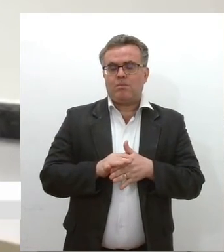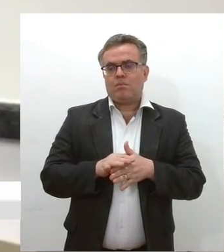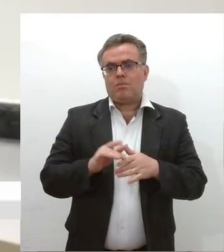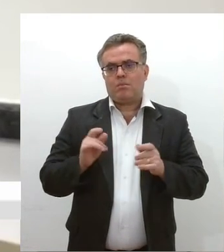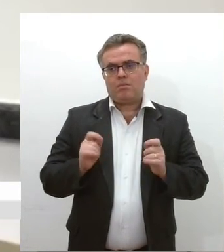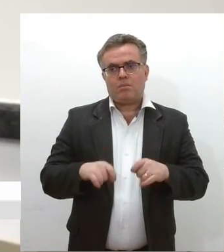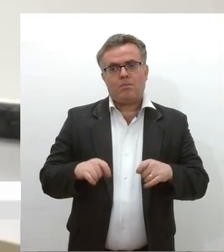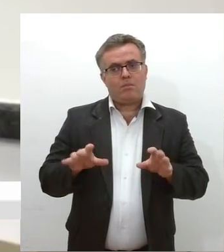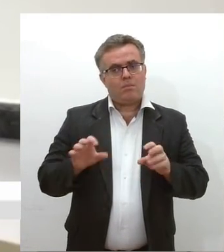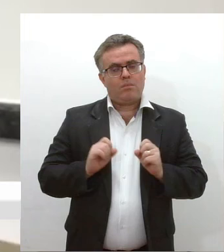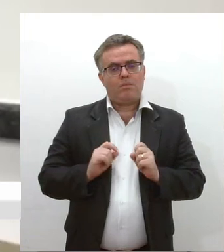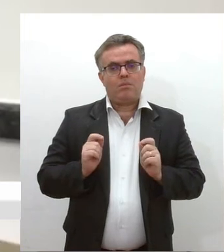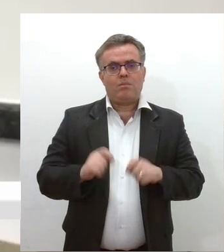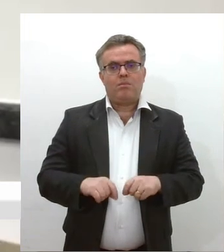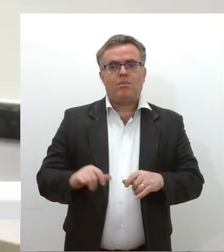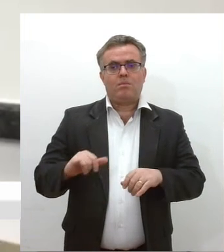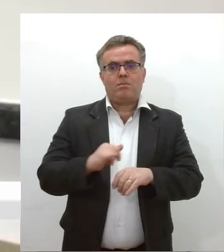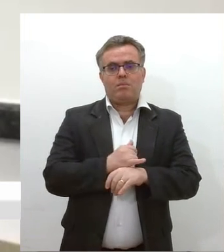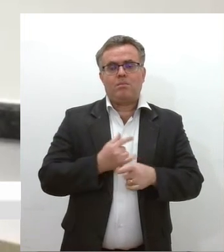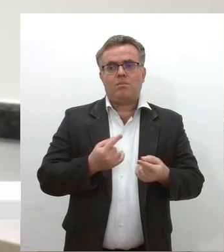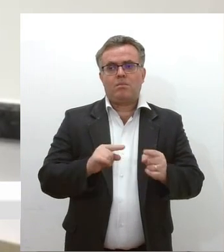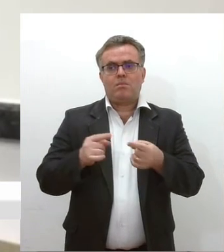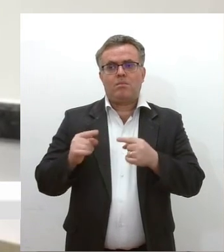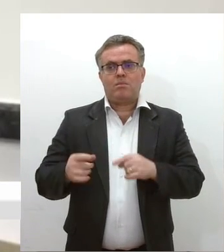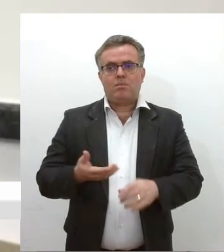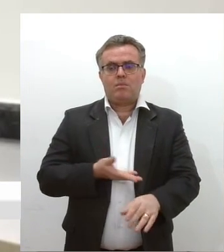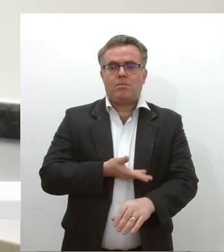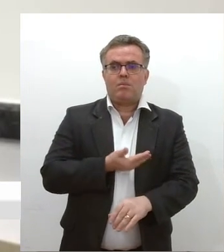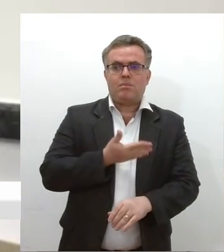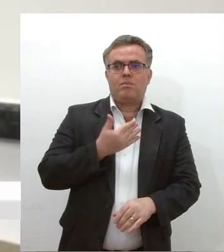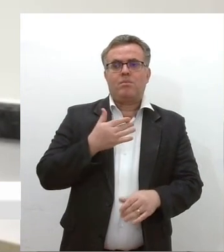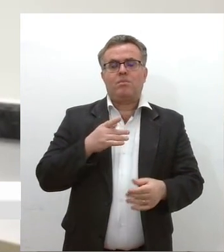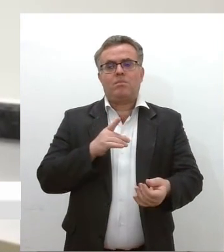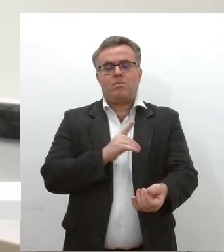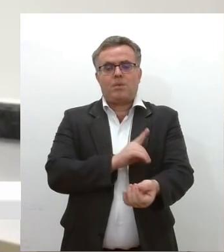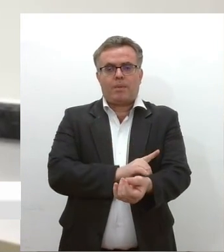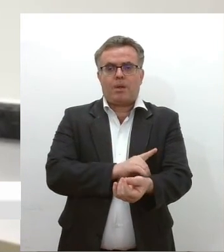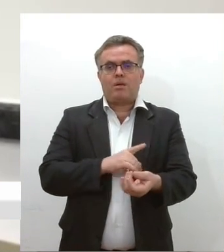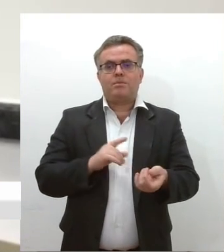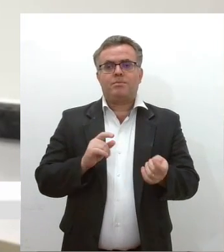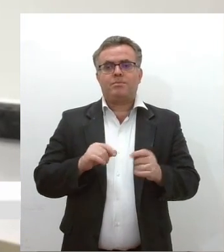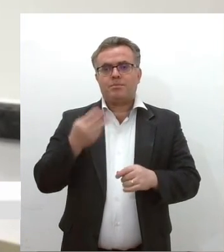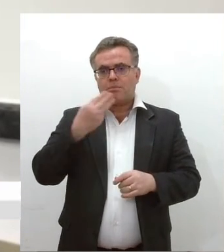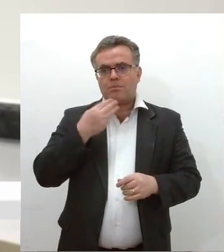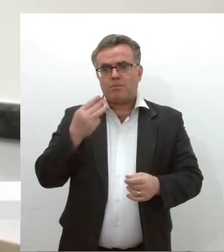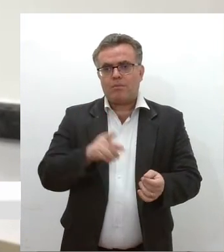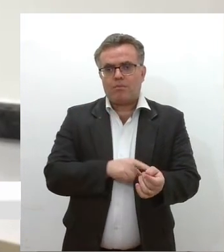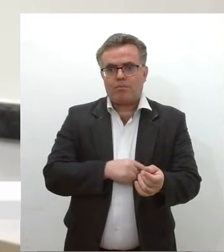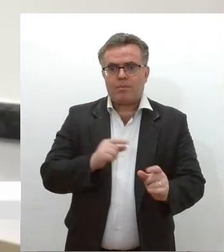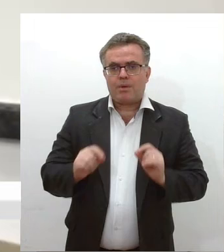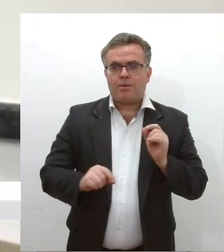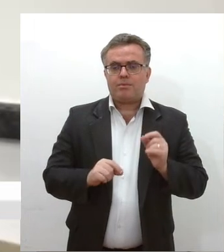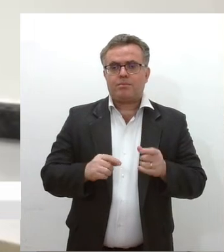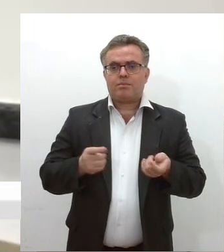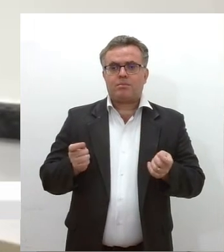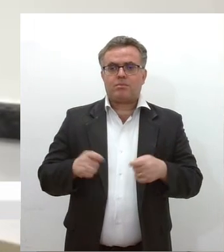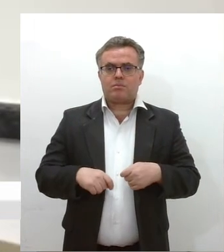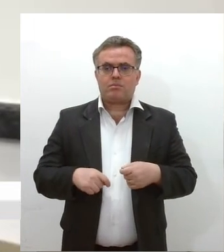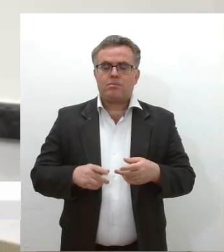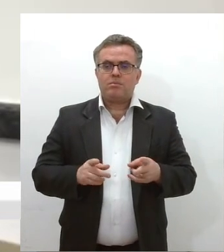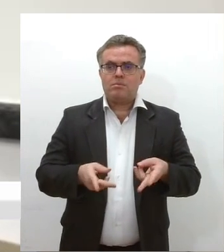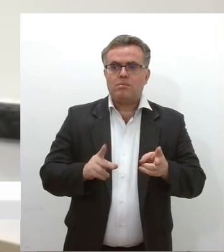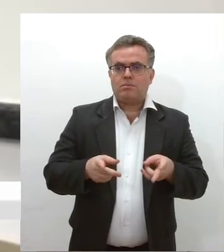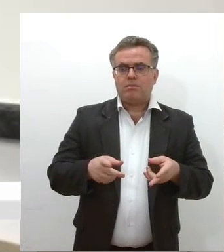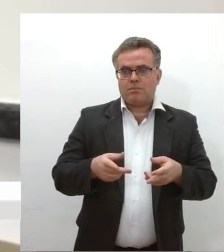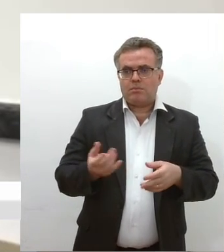gravidade, né? Diabetes, hipertensão. Então, assim, quando a gente tem essas comorbidades, a gente tem chance realmente de gravidade pelo Covid. E é muito importante